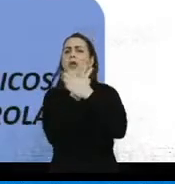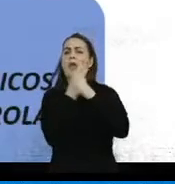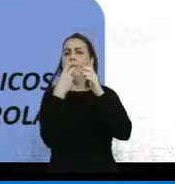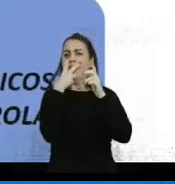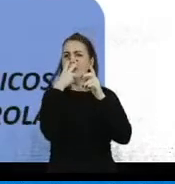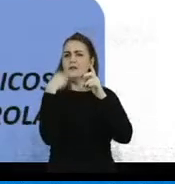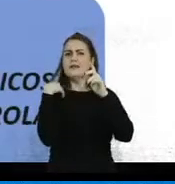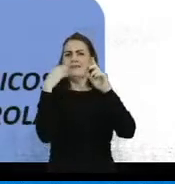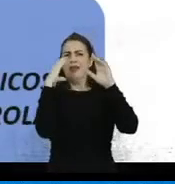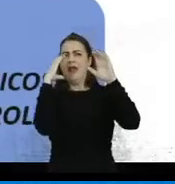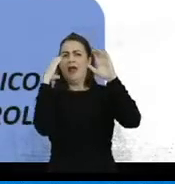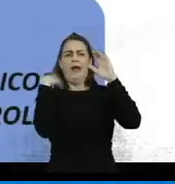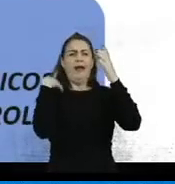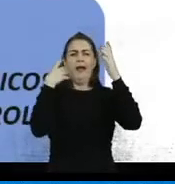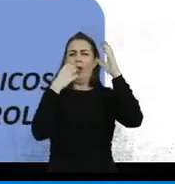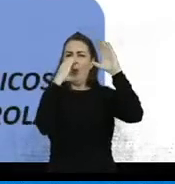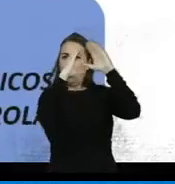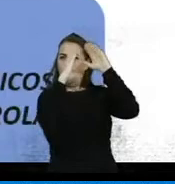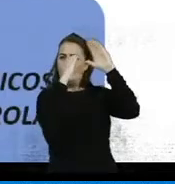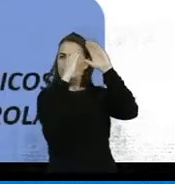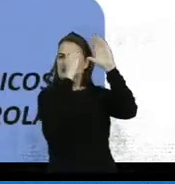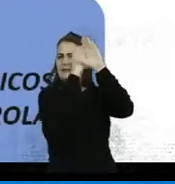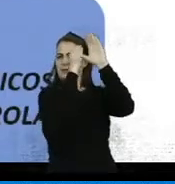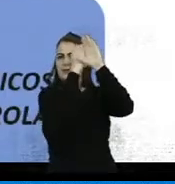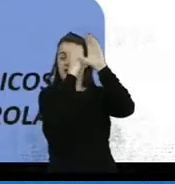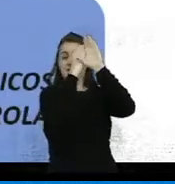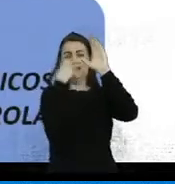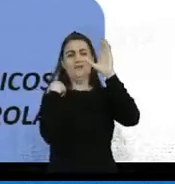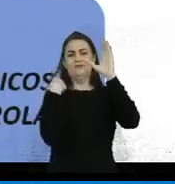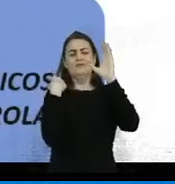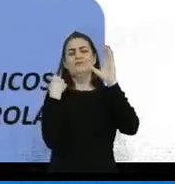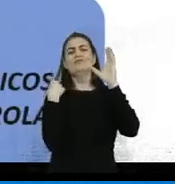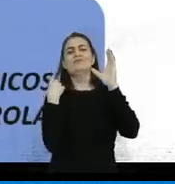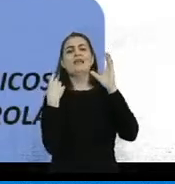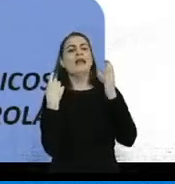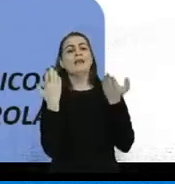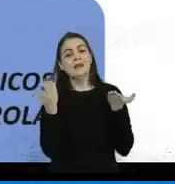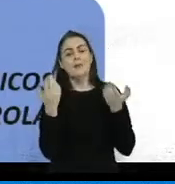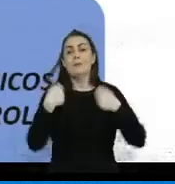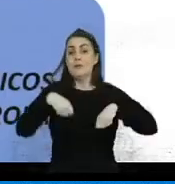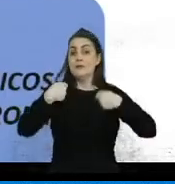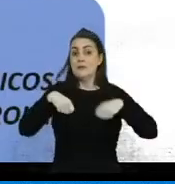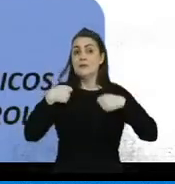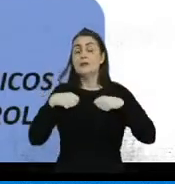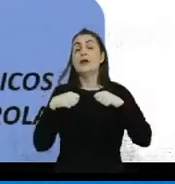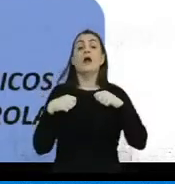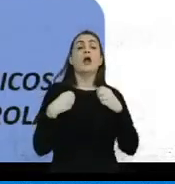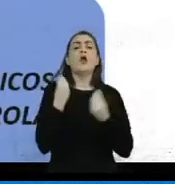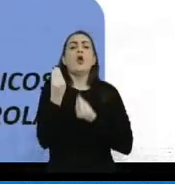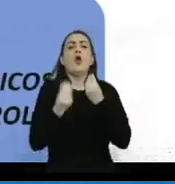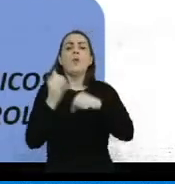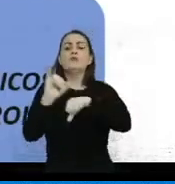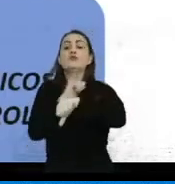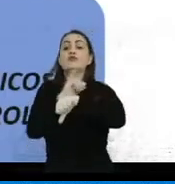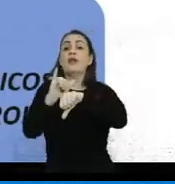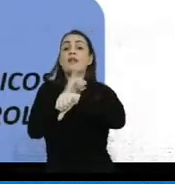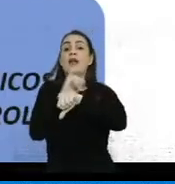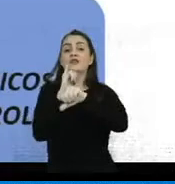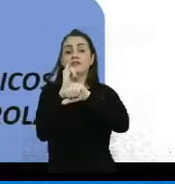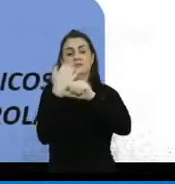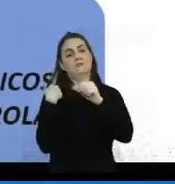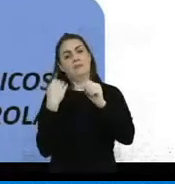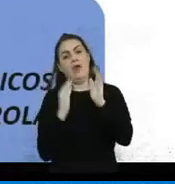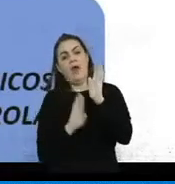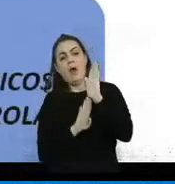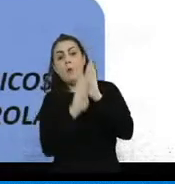conversar direitinho, e a gente faz isso aumentando ou diminuindo determinadas substâncias que estão presentes no nosso